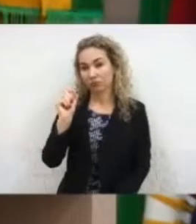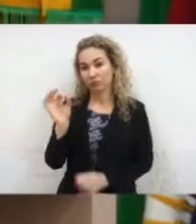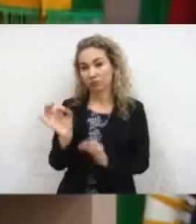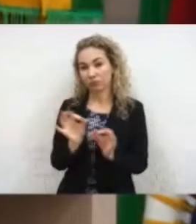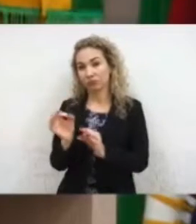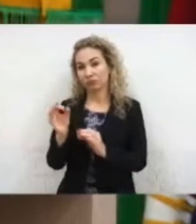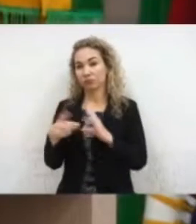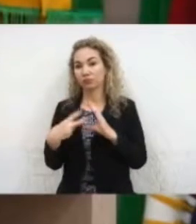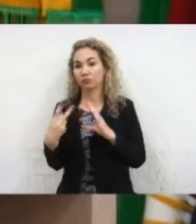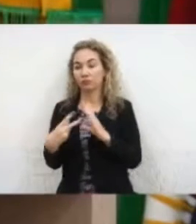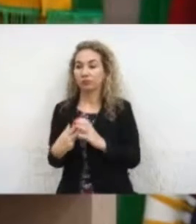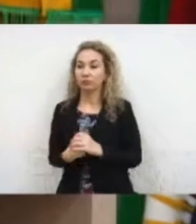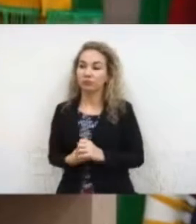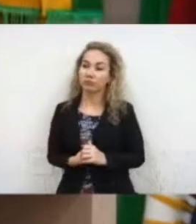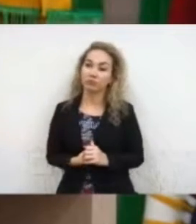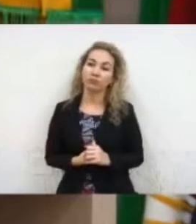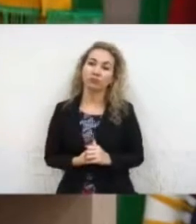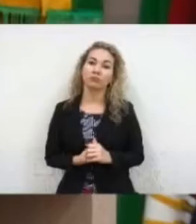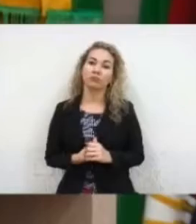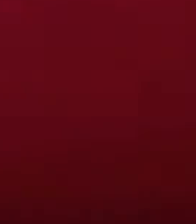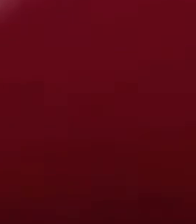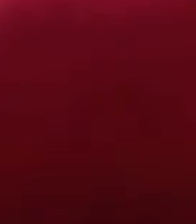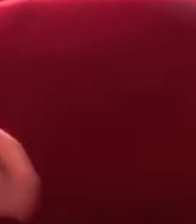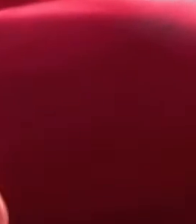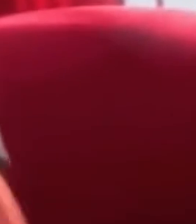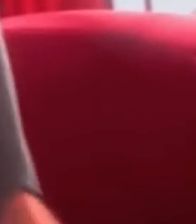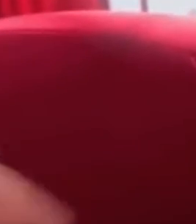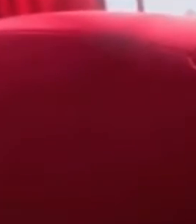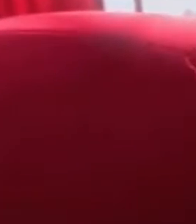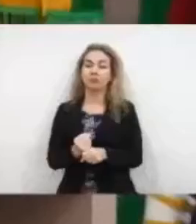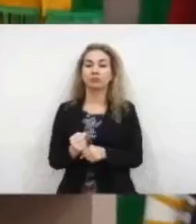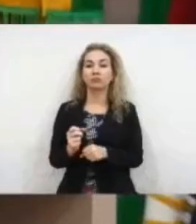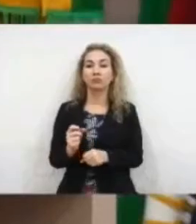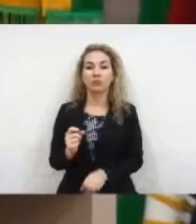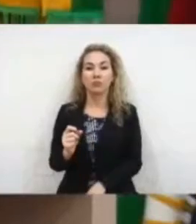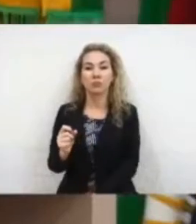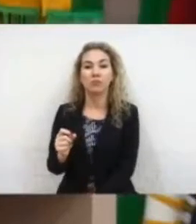comandar a casa legislativa. Em 60 anos de